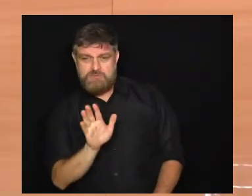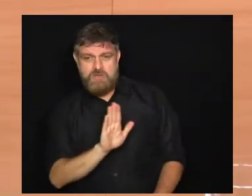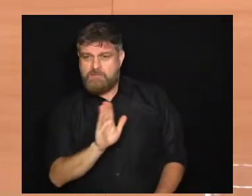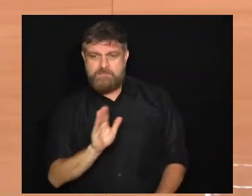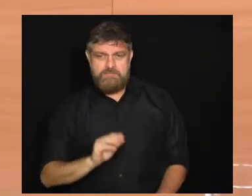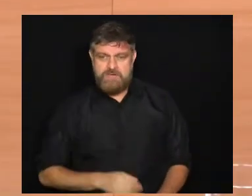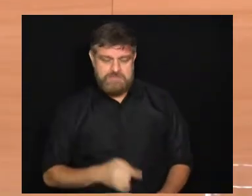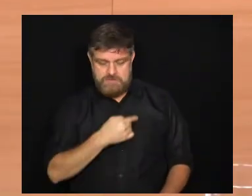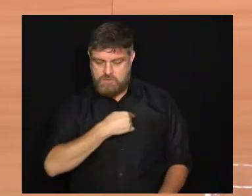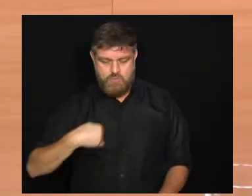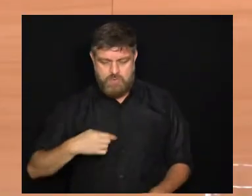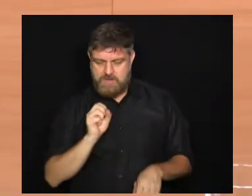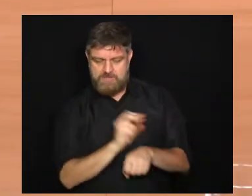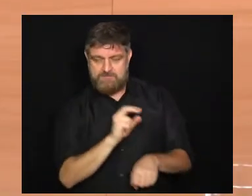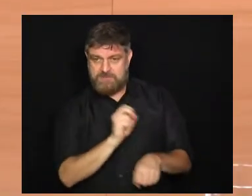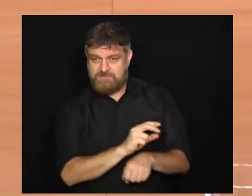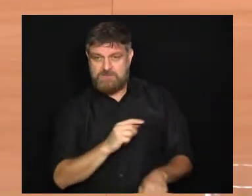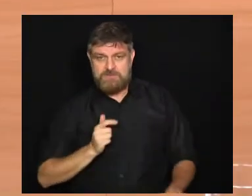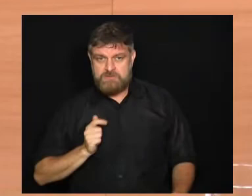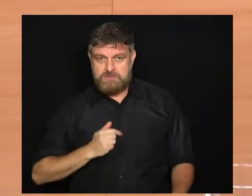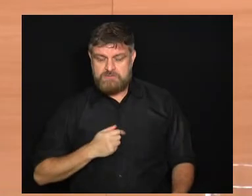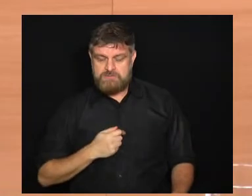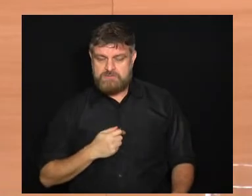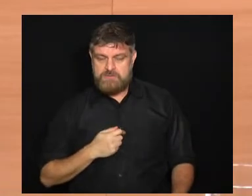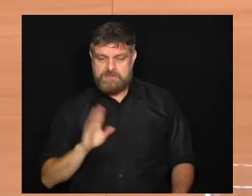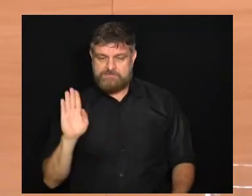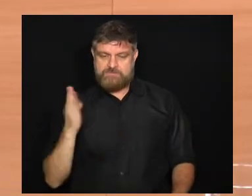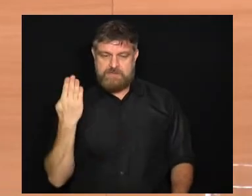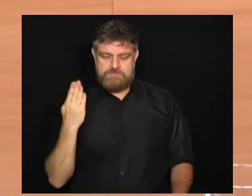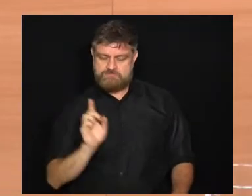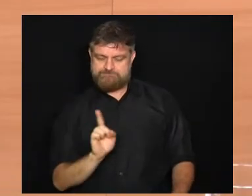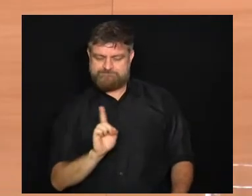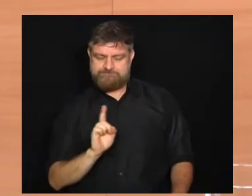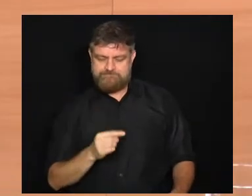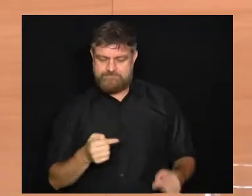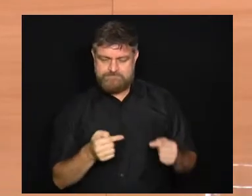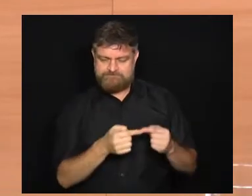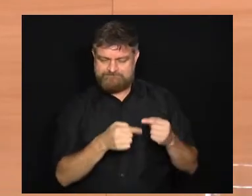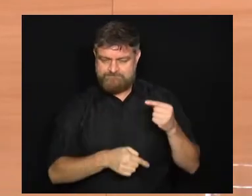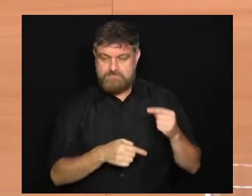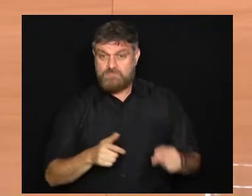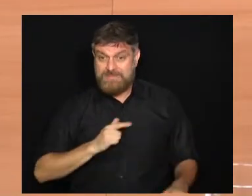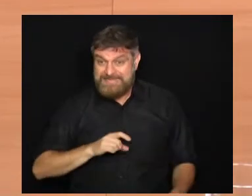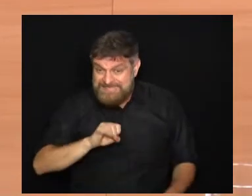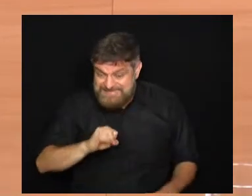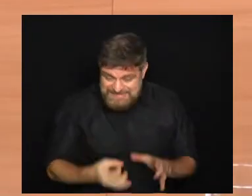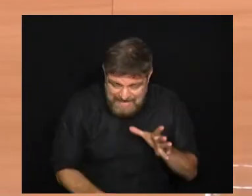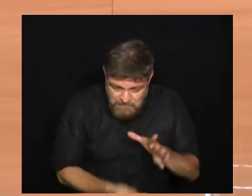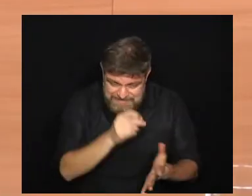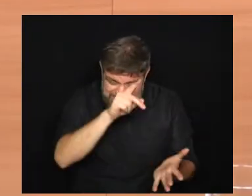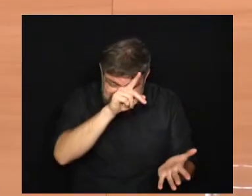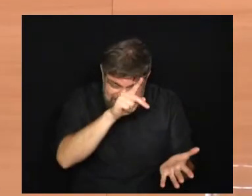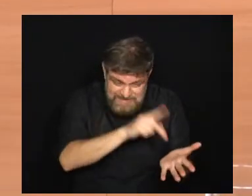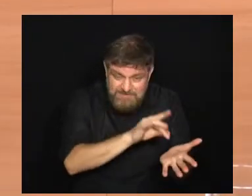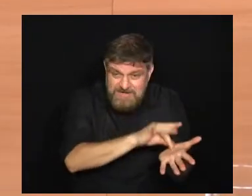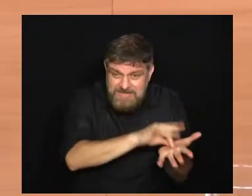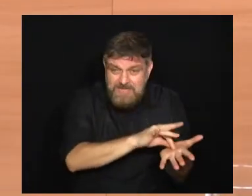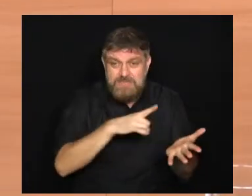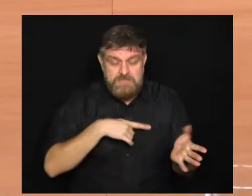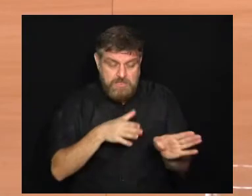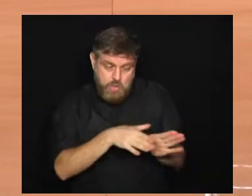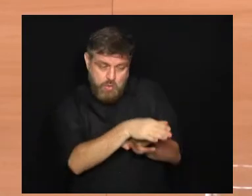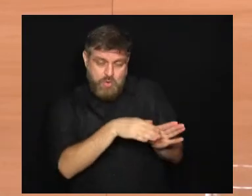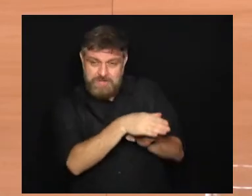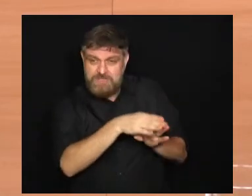do fato, foi um alerta, um alarme falso, mas, em se tratando de um alarme realmente, esse paciente tem as suas